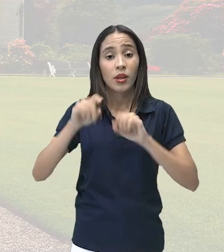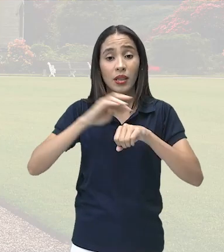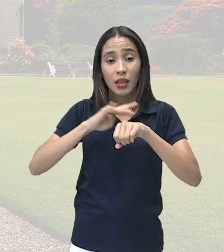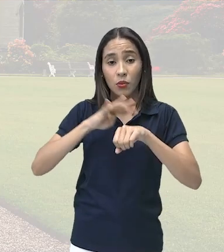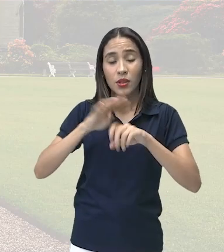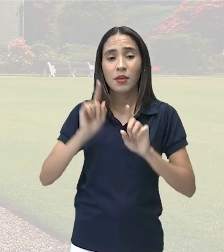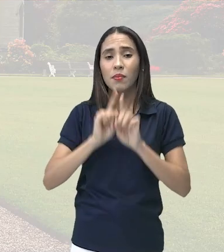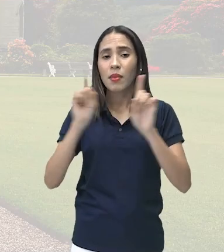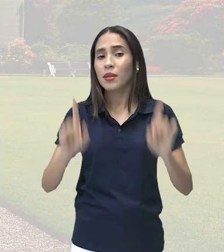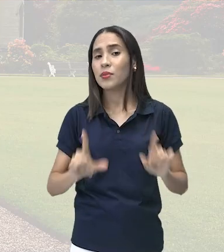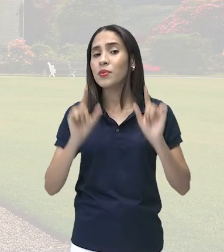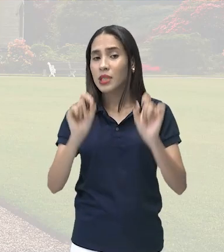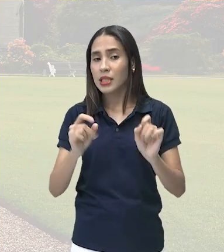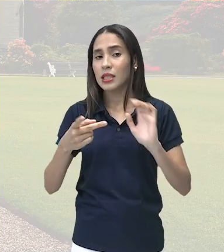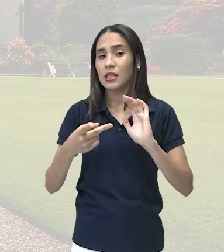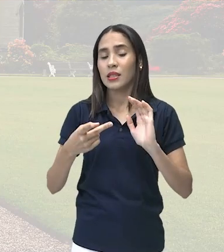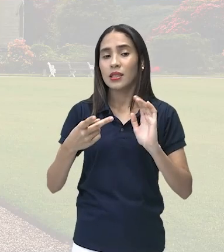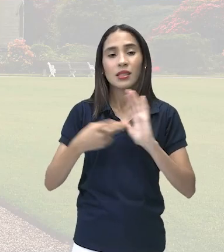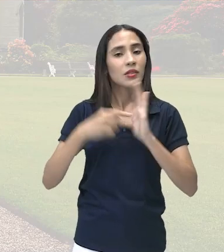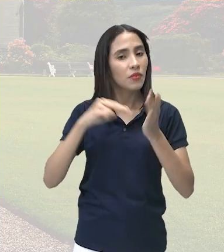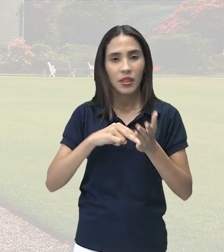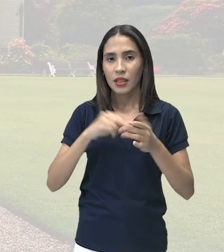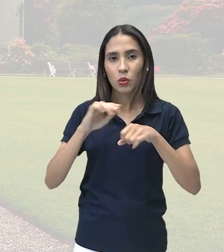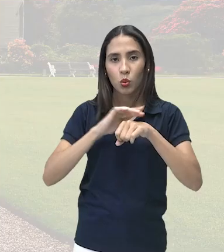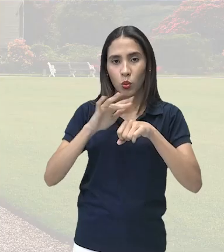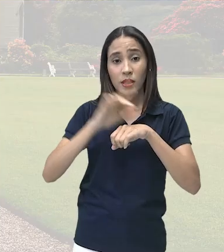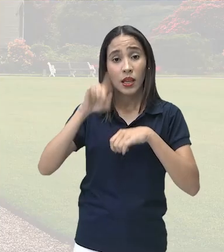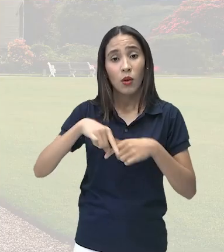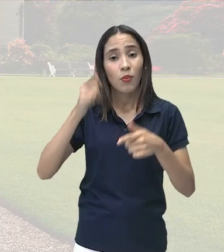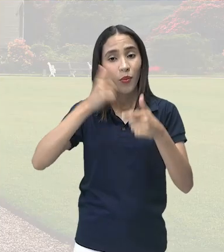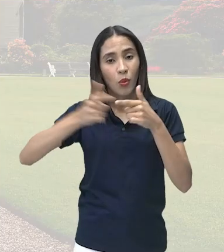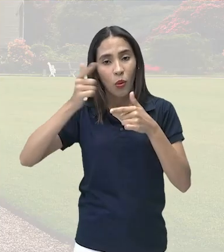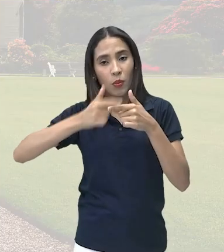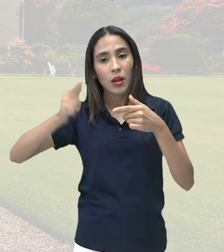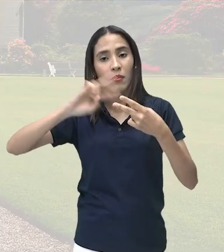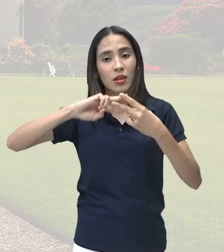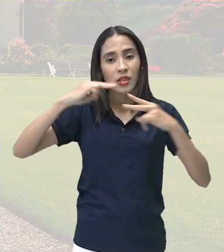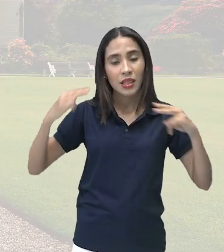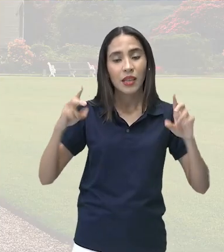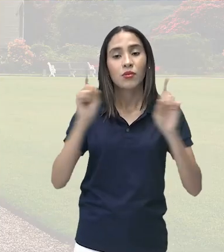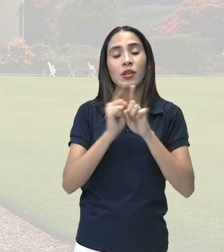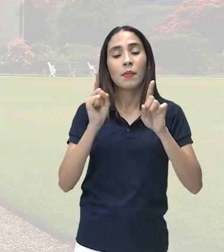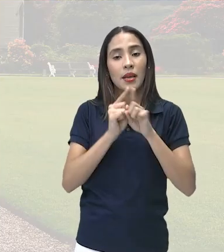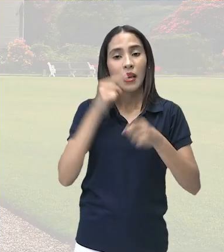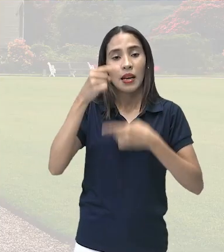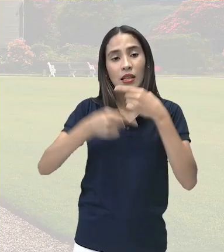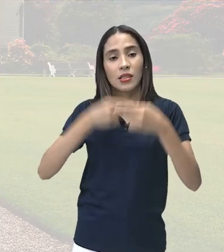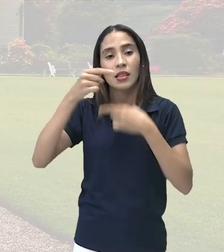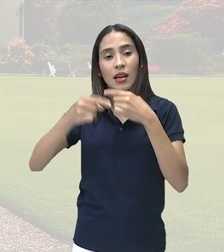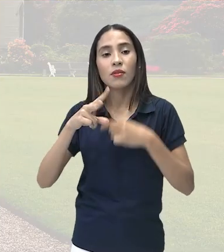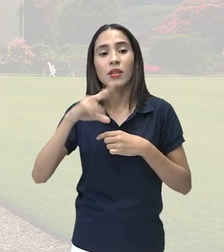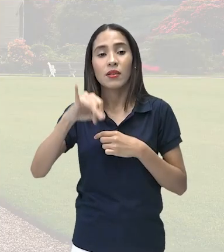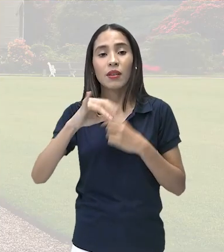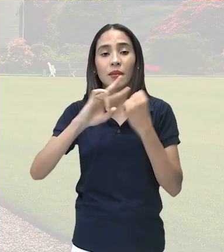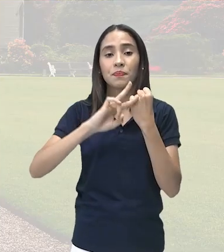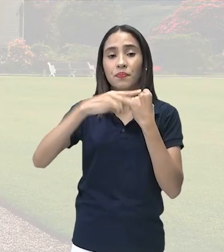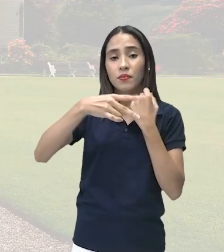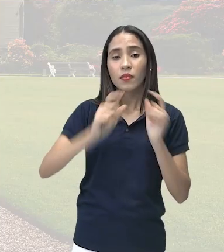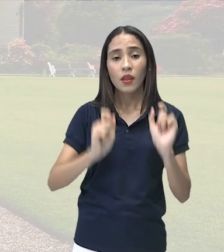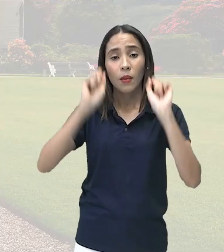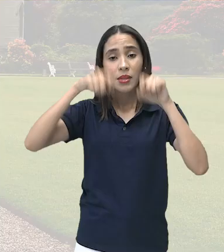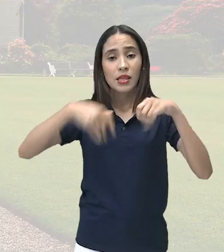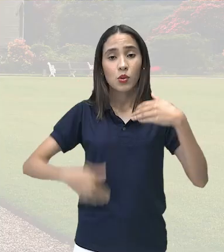característica. E o que é essa doença? Bom, ela é um distúrbio genético e hereditário que afeta, então,